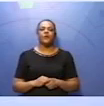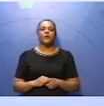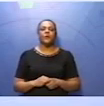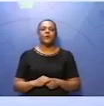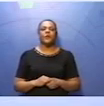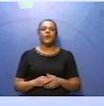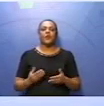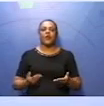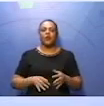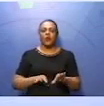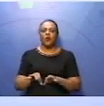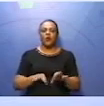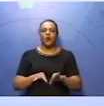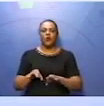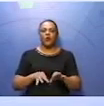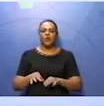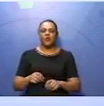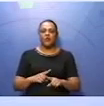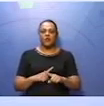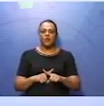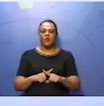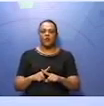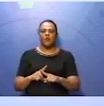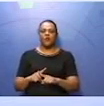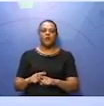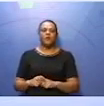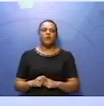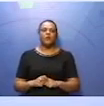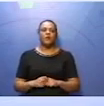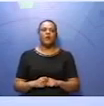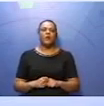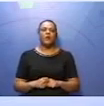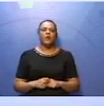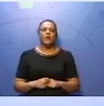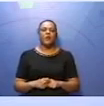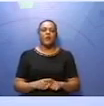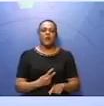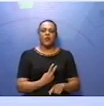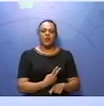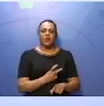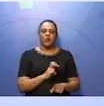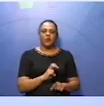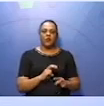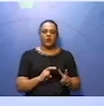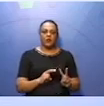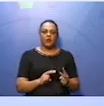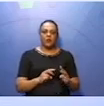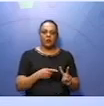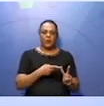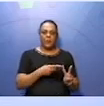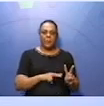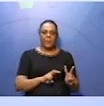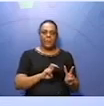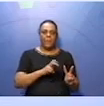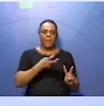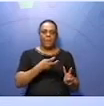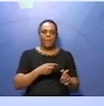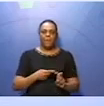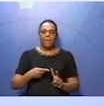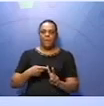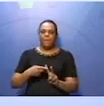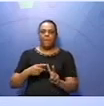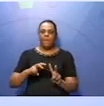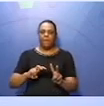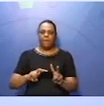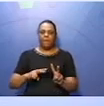Vamos organizar na forma de uma conta de vezes. Ó, esse raiz quinta de 2 à quinta aqui, raiz quinta de 2 e